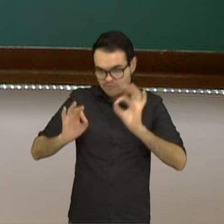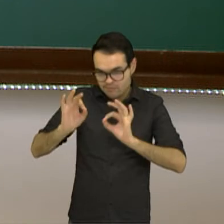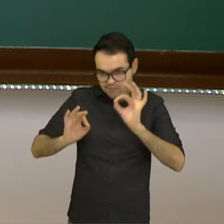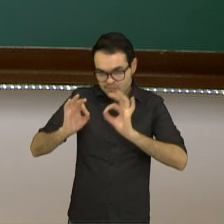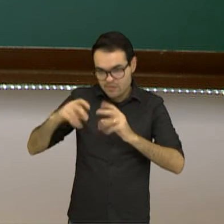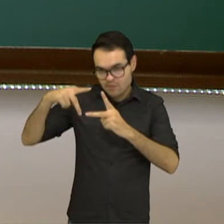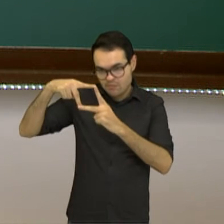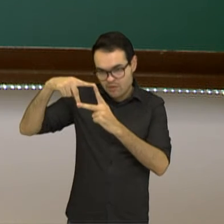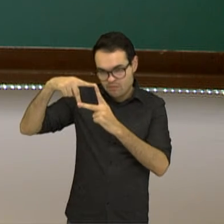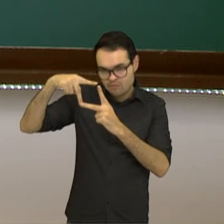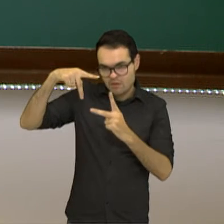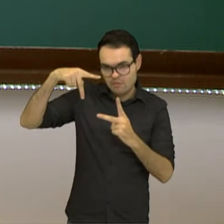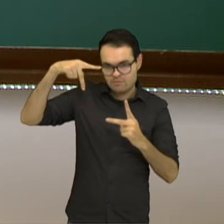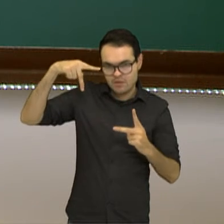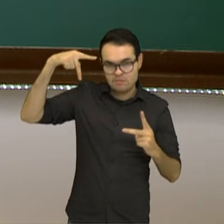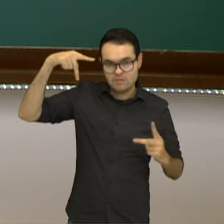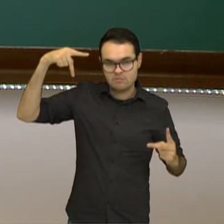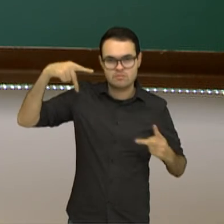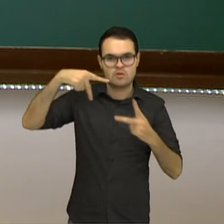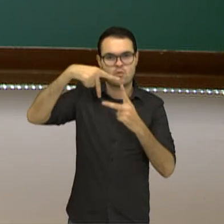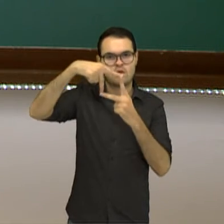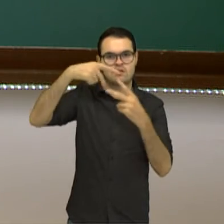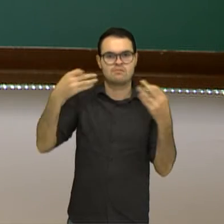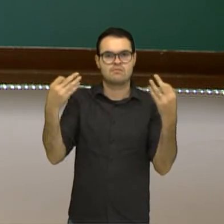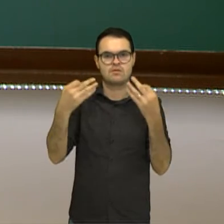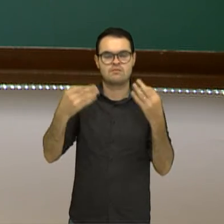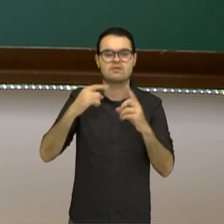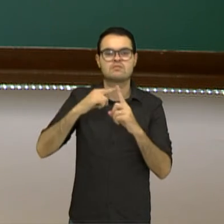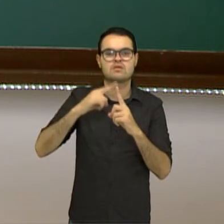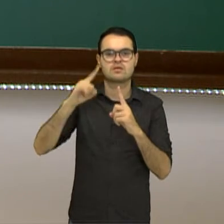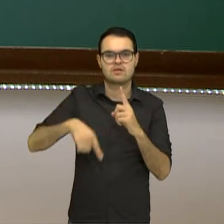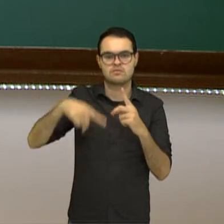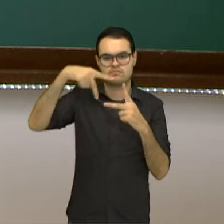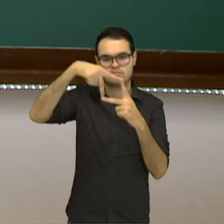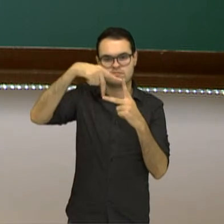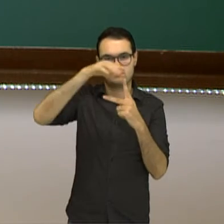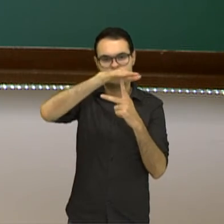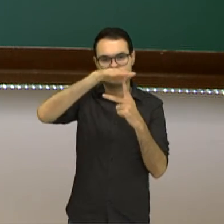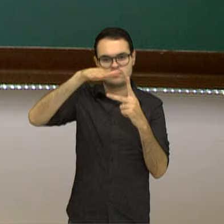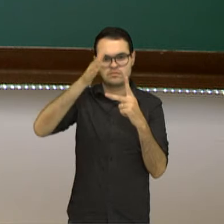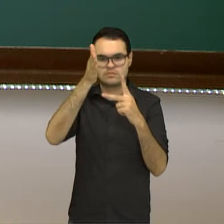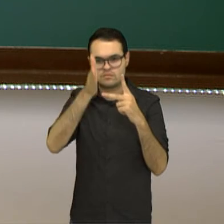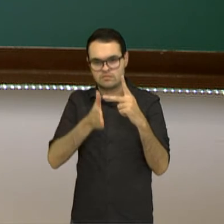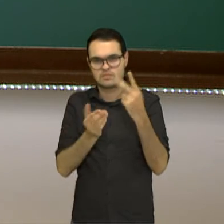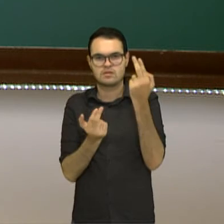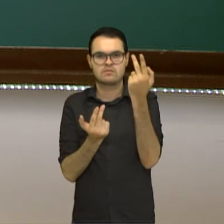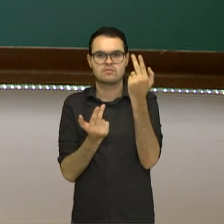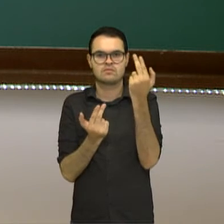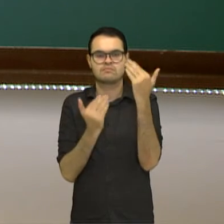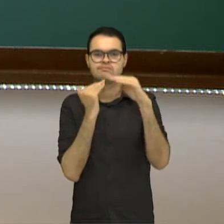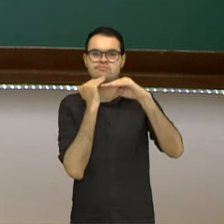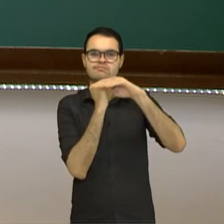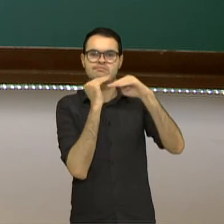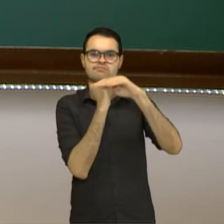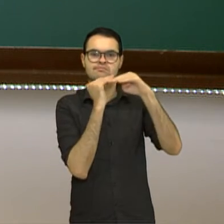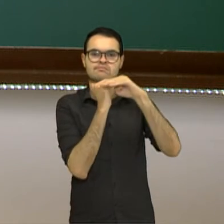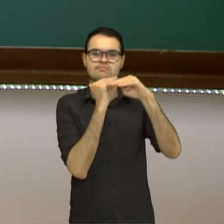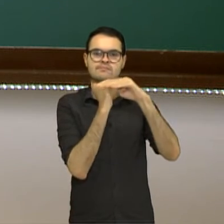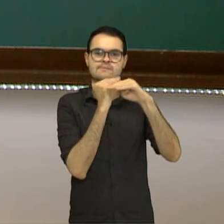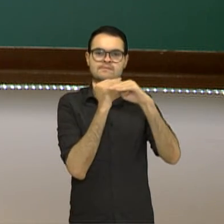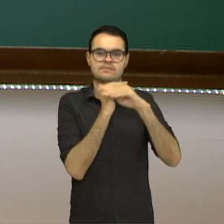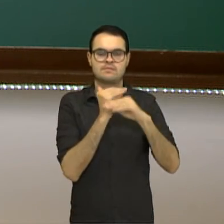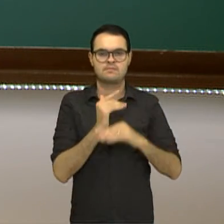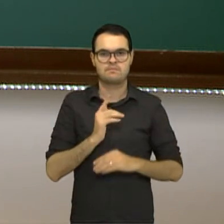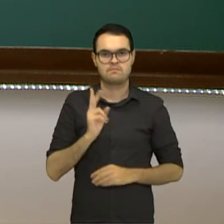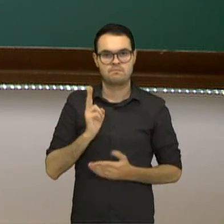Montar o quadrado chamado perfeito, porque as medidas dos lados são congruentes, ou seja, são iguais, têm a